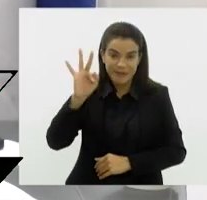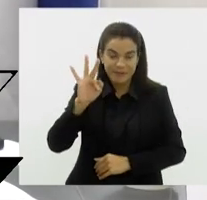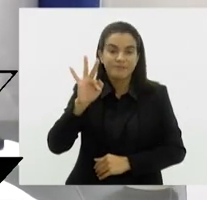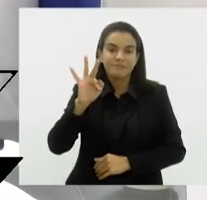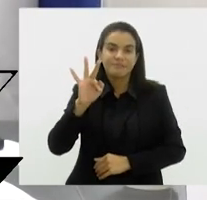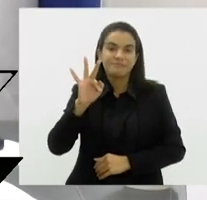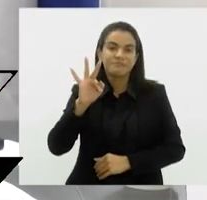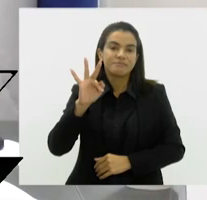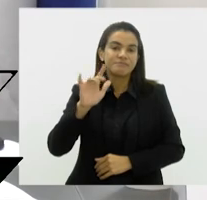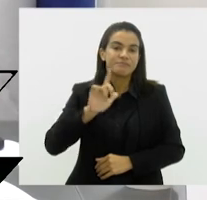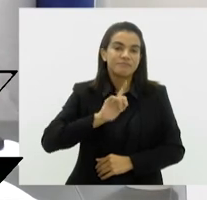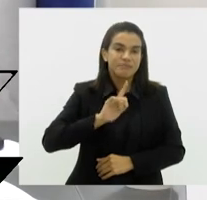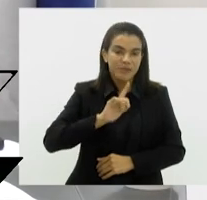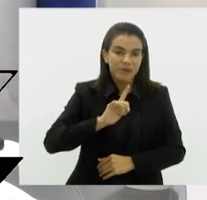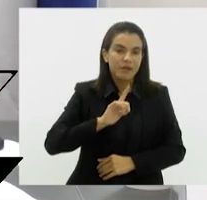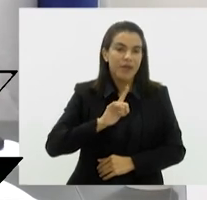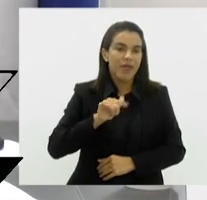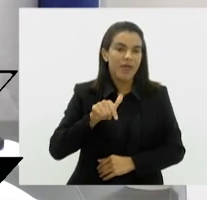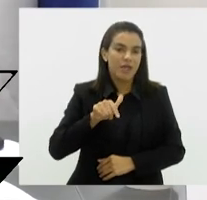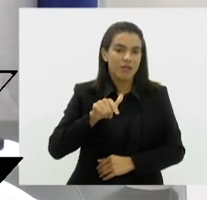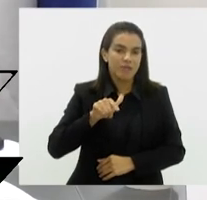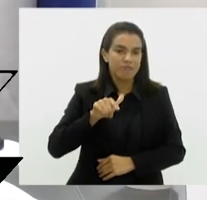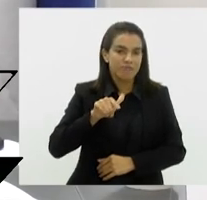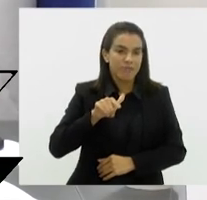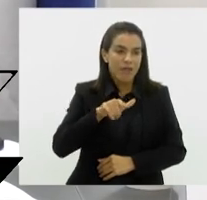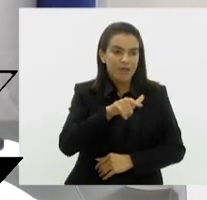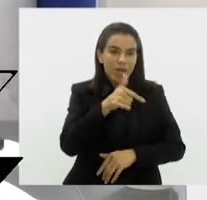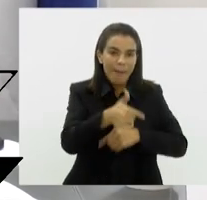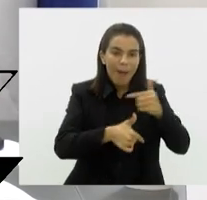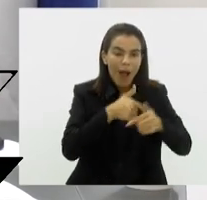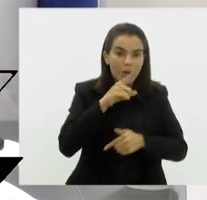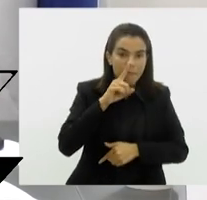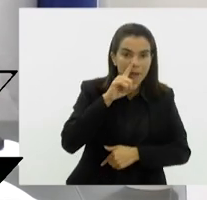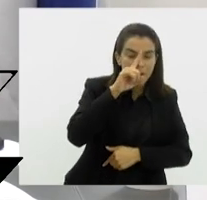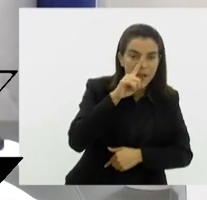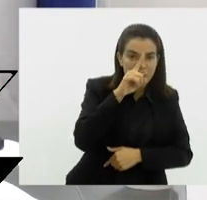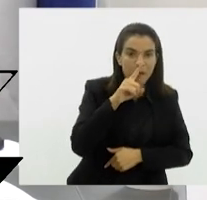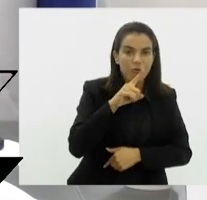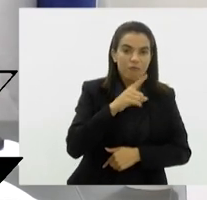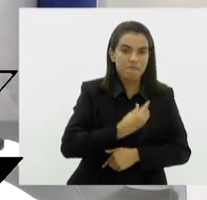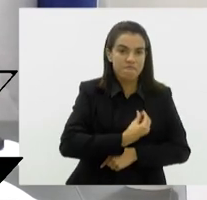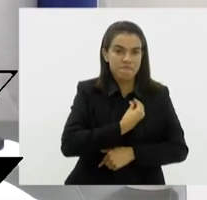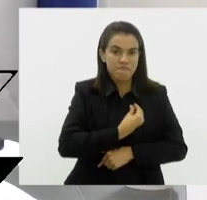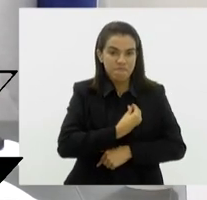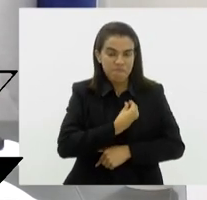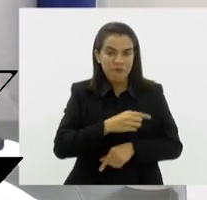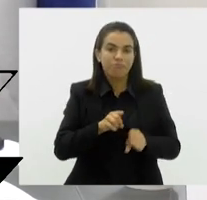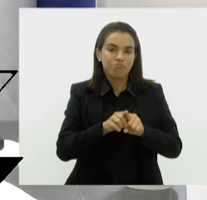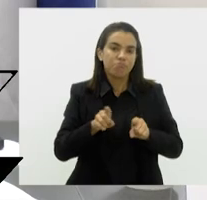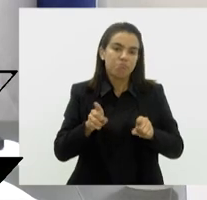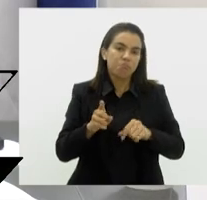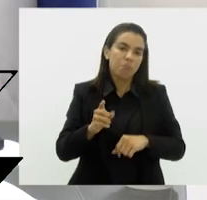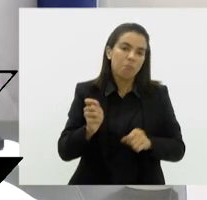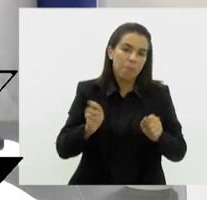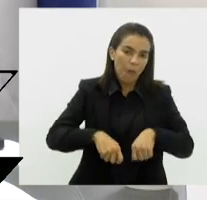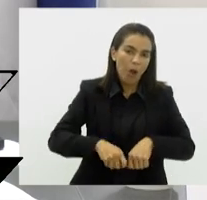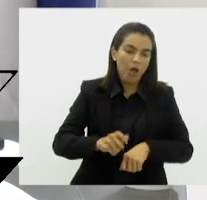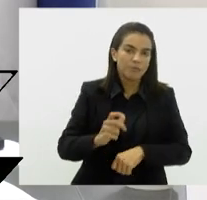for reconhecido risco de atividade e necessidade de uso